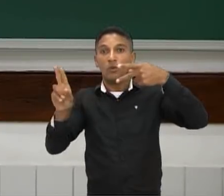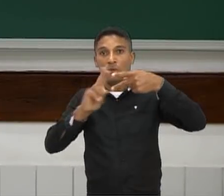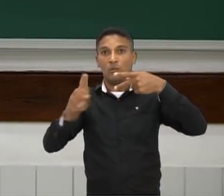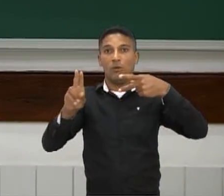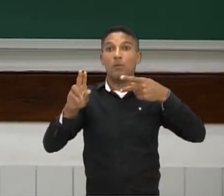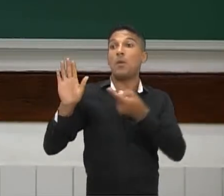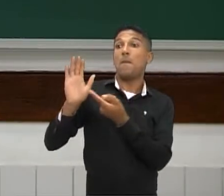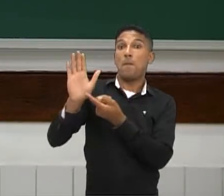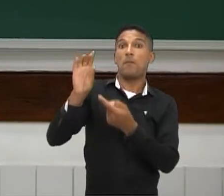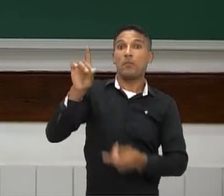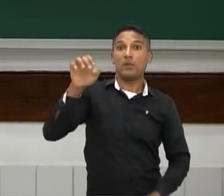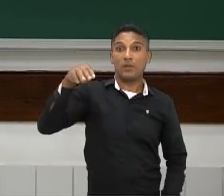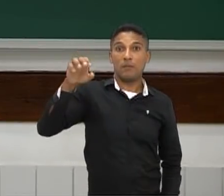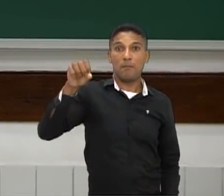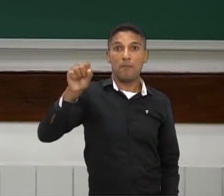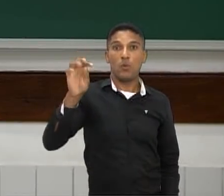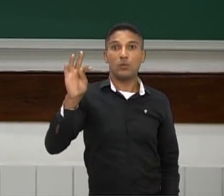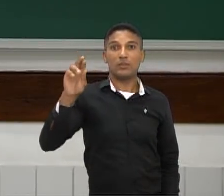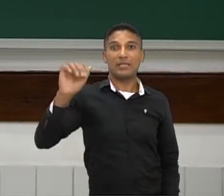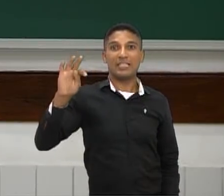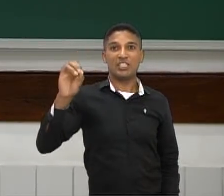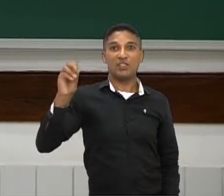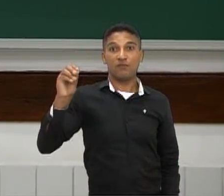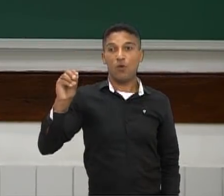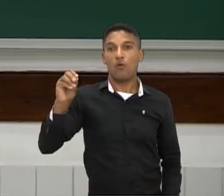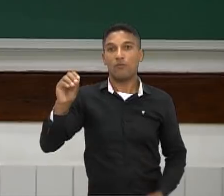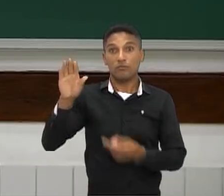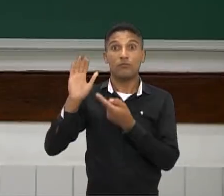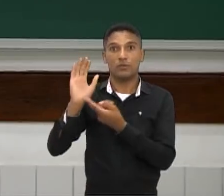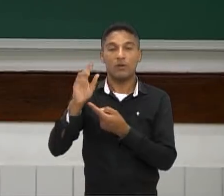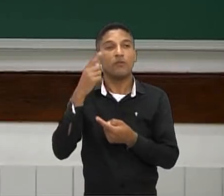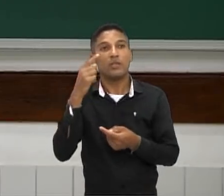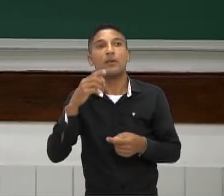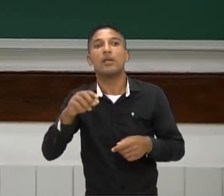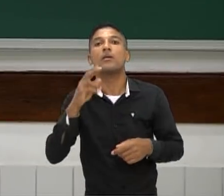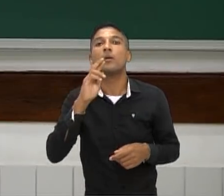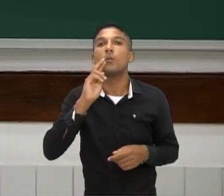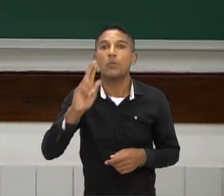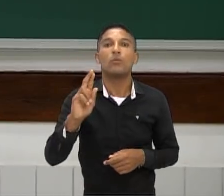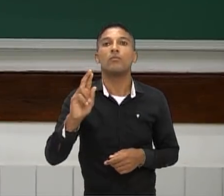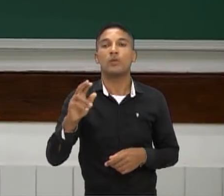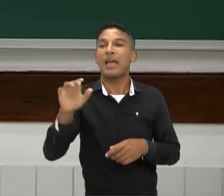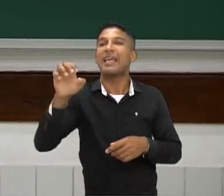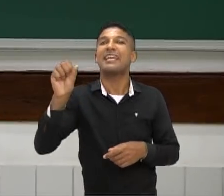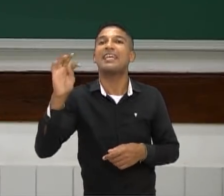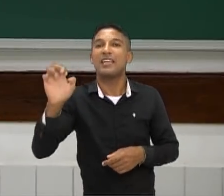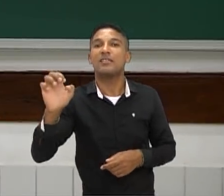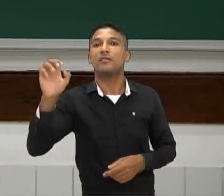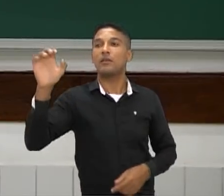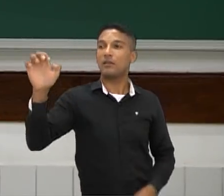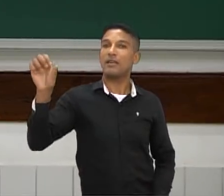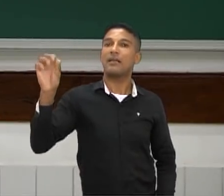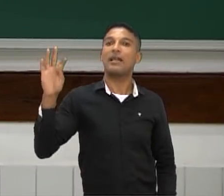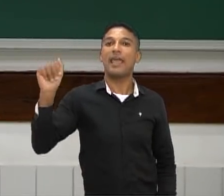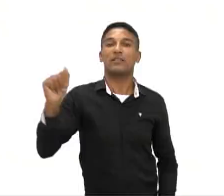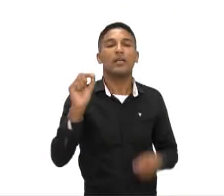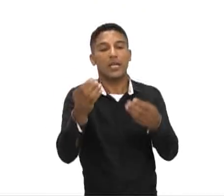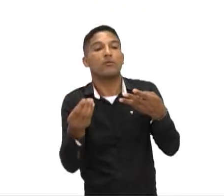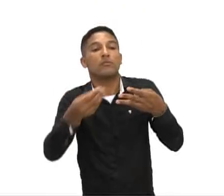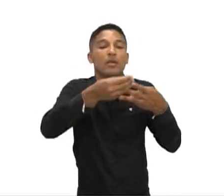de esse, este ou aquele, vocês tentem agora acertar a essa questão. E a gente retorna para verificar se acertaram.